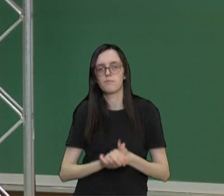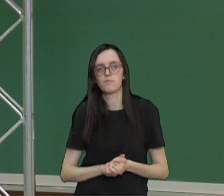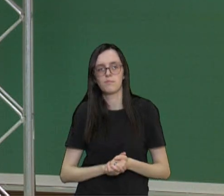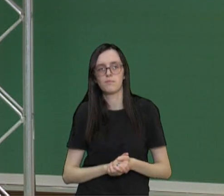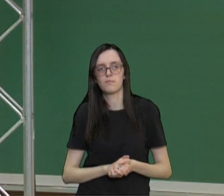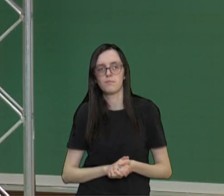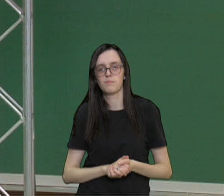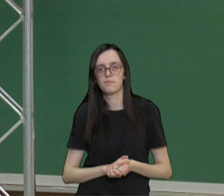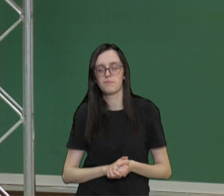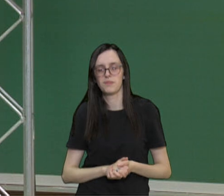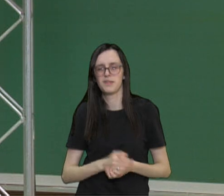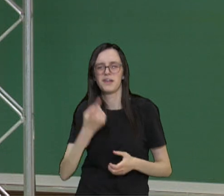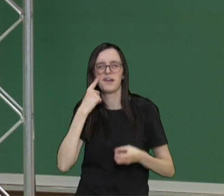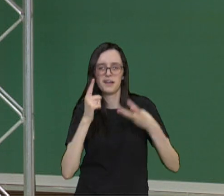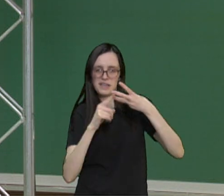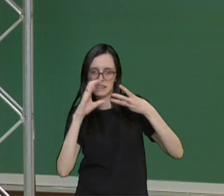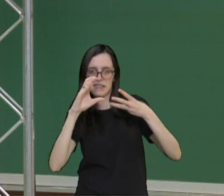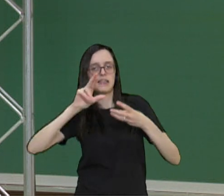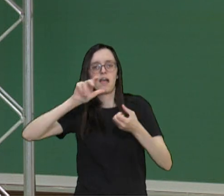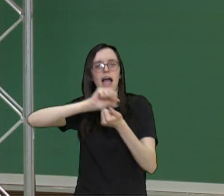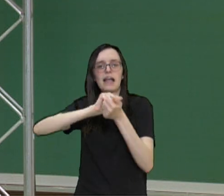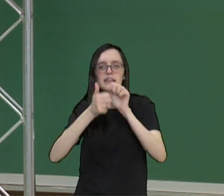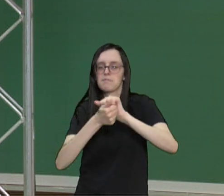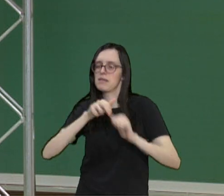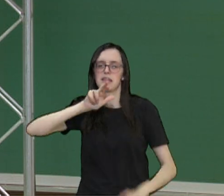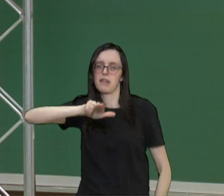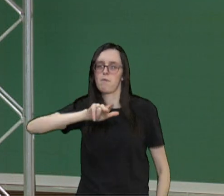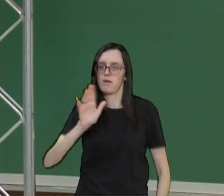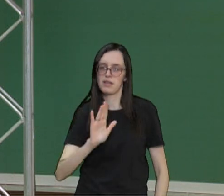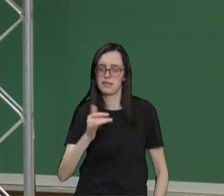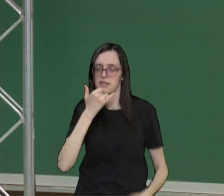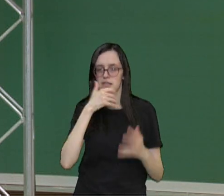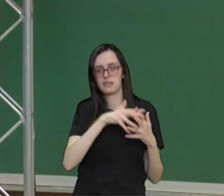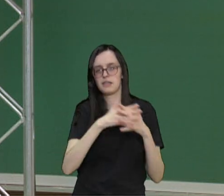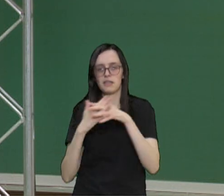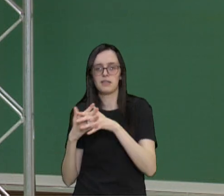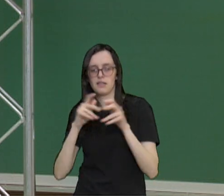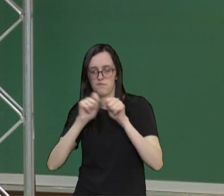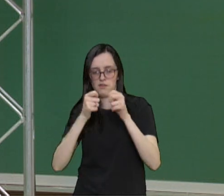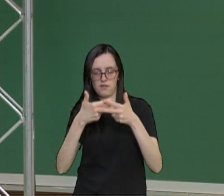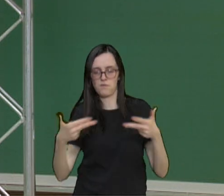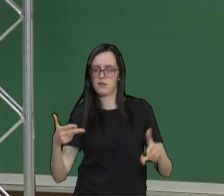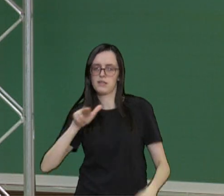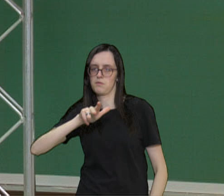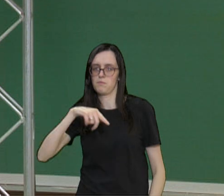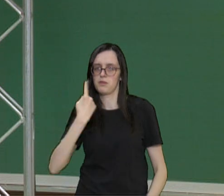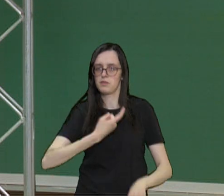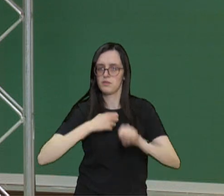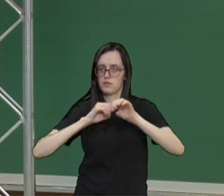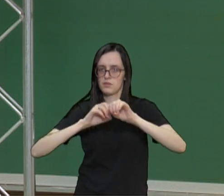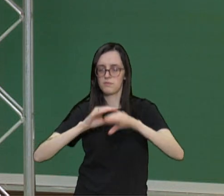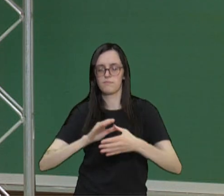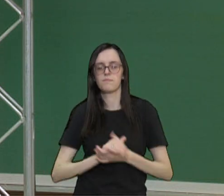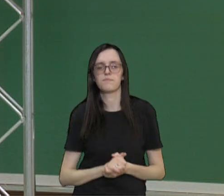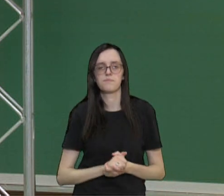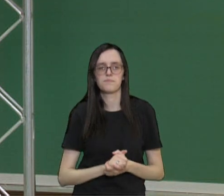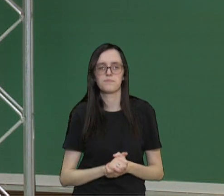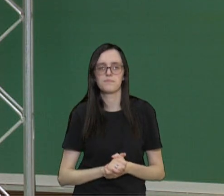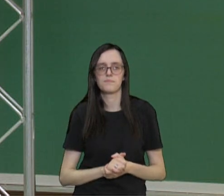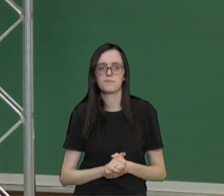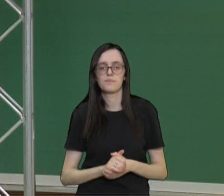artesanato nem era tipo de arte, né? Na concepção lá das 11 que a gente passou.